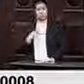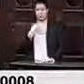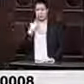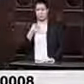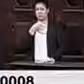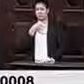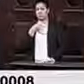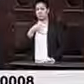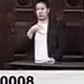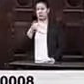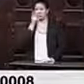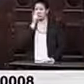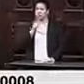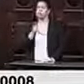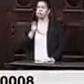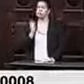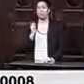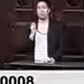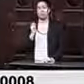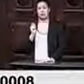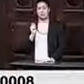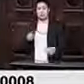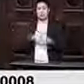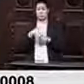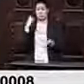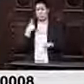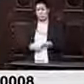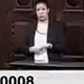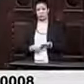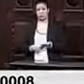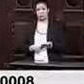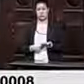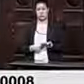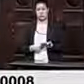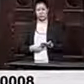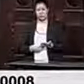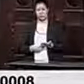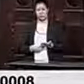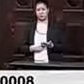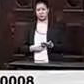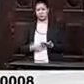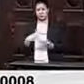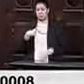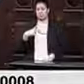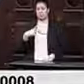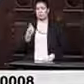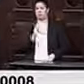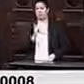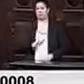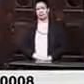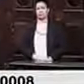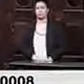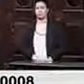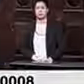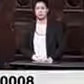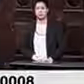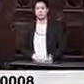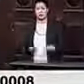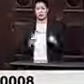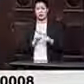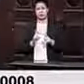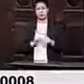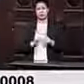manifestou a intenção e o compromisso de não privatizar a SEDAI, que não